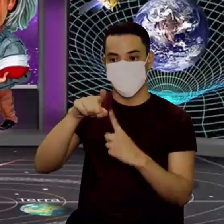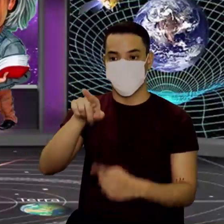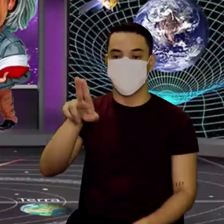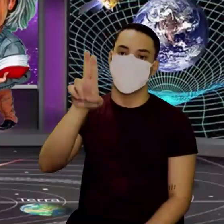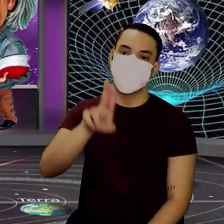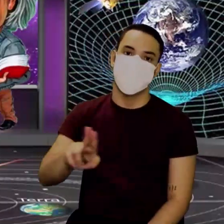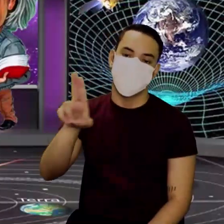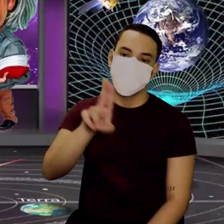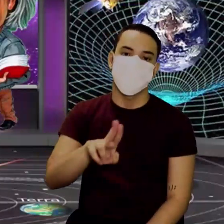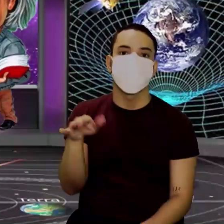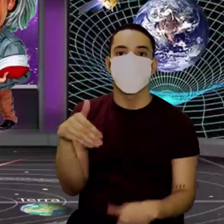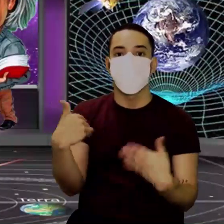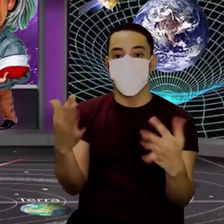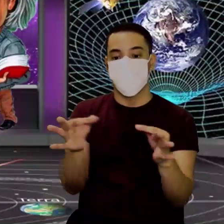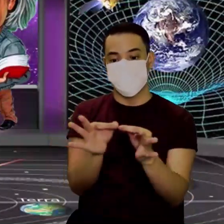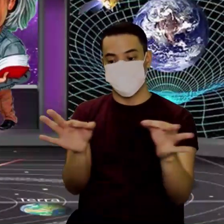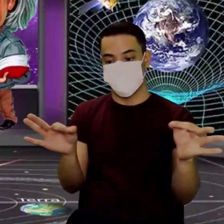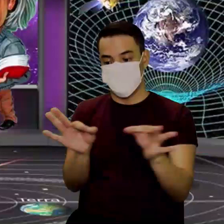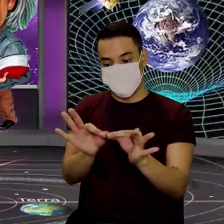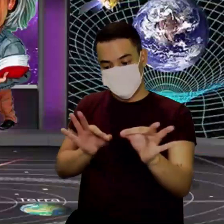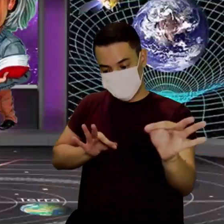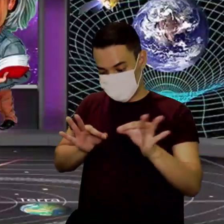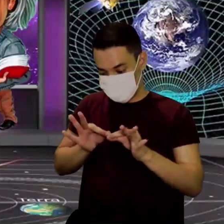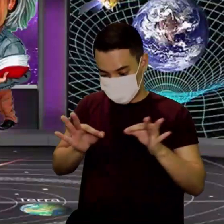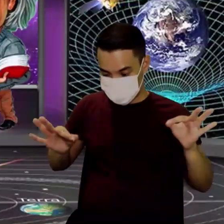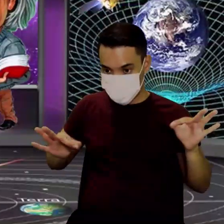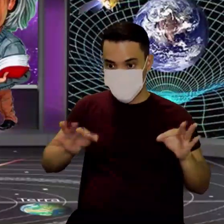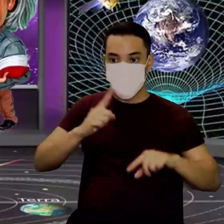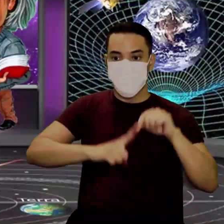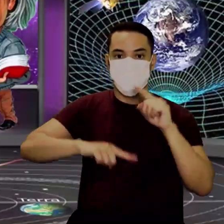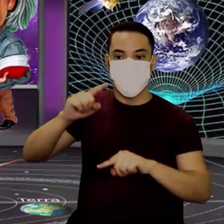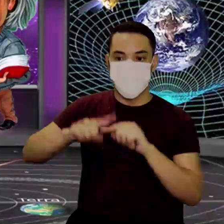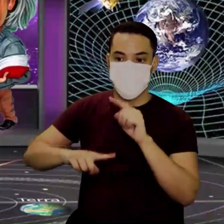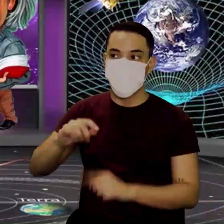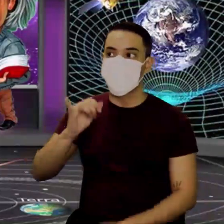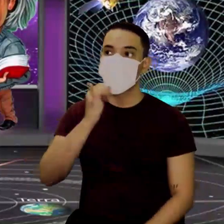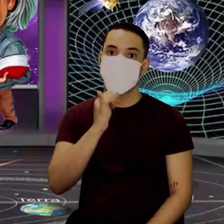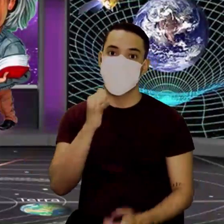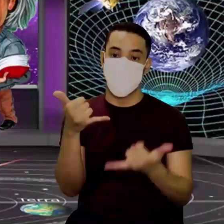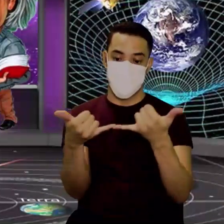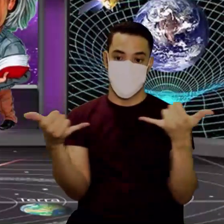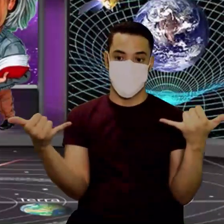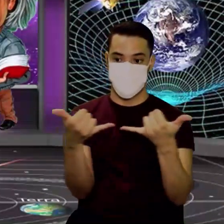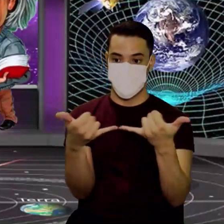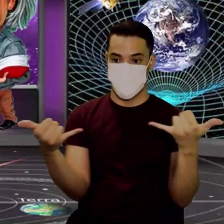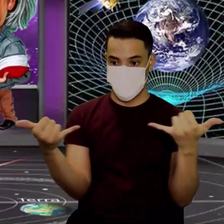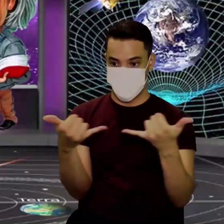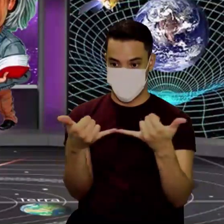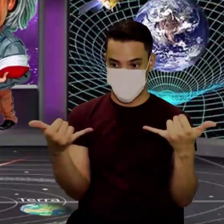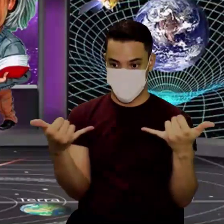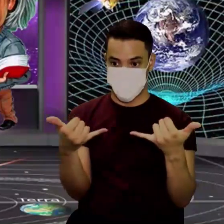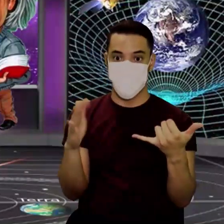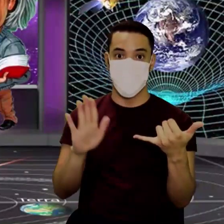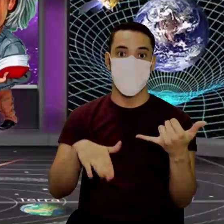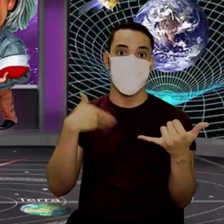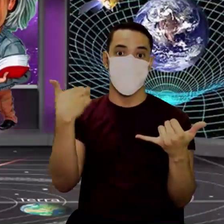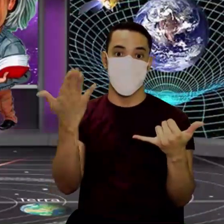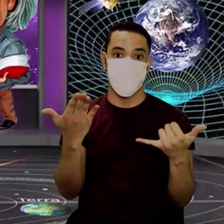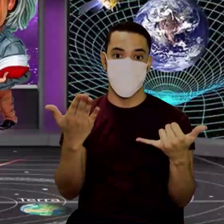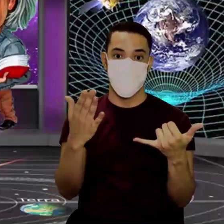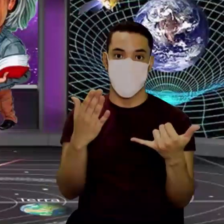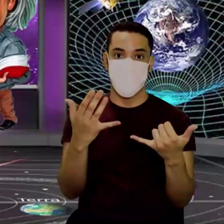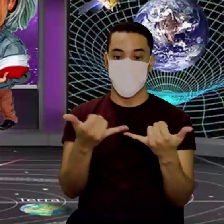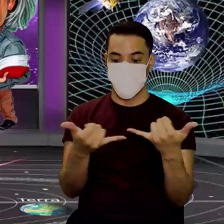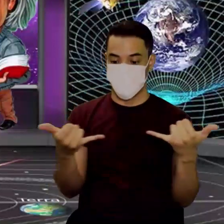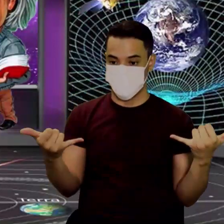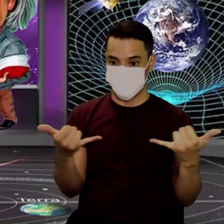utilizando? Qual o comprimento desse material? Por exemplo, desse fio. Vamos falar de um fio. Qual é a